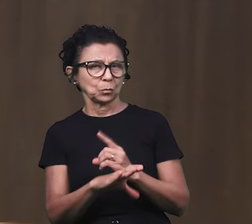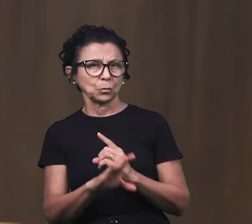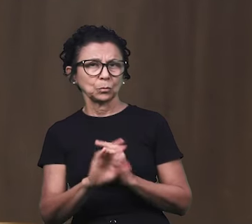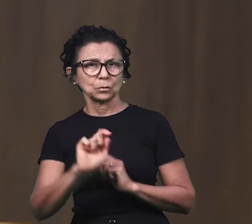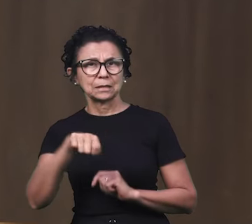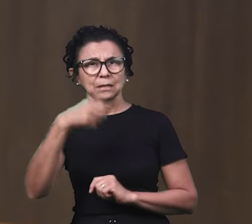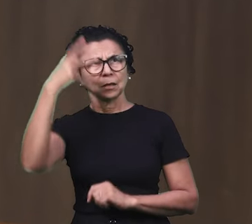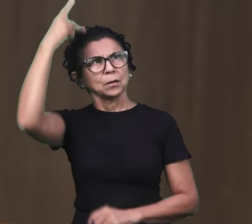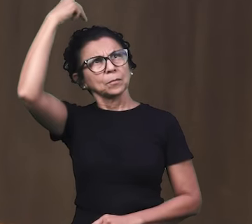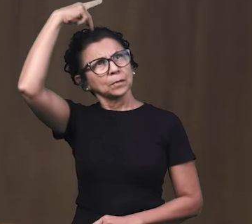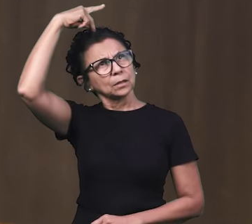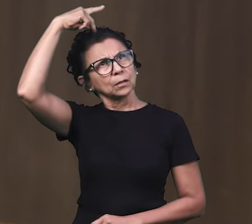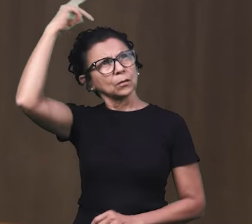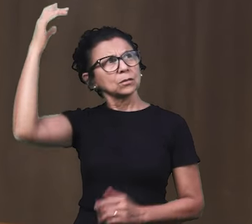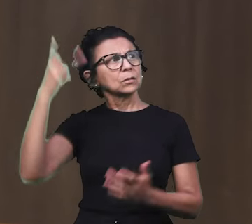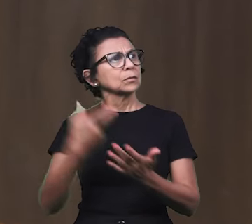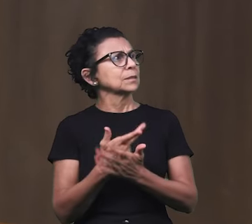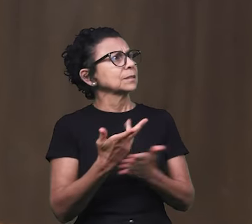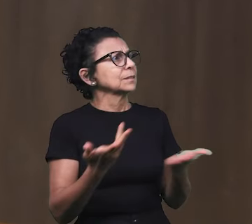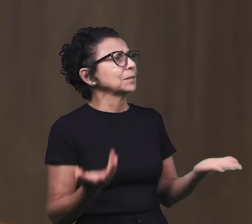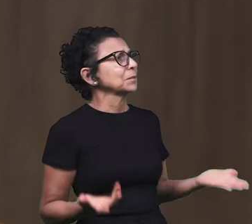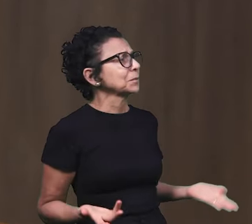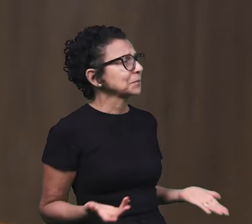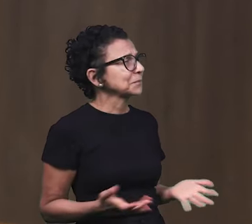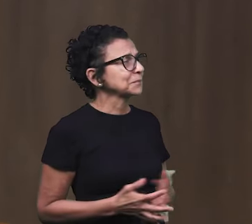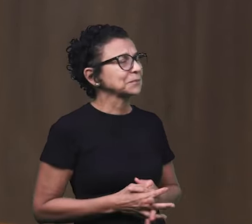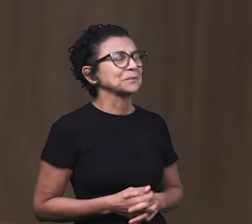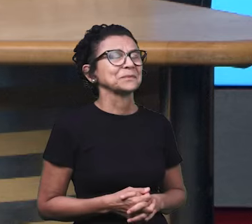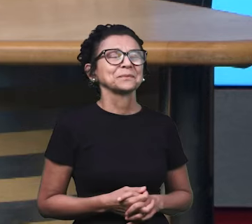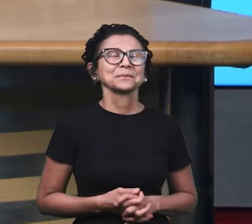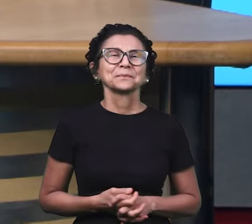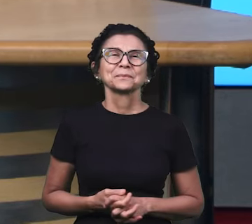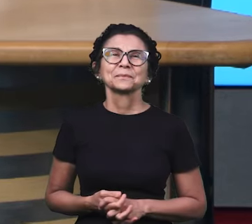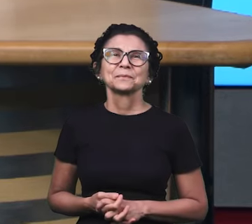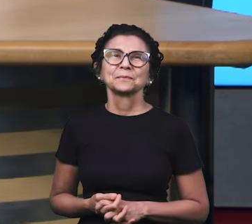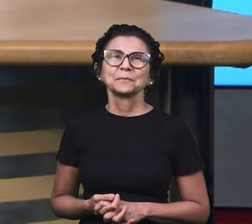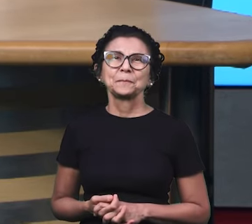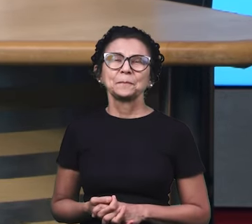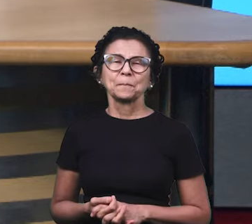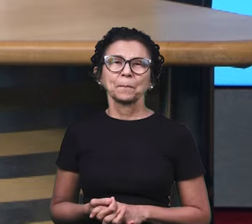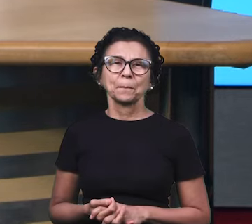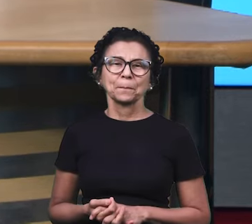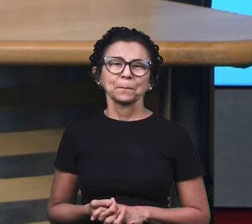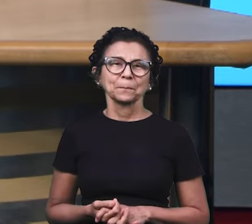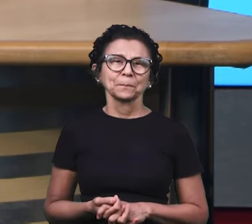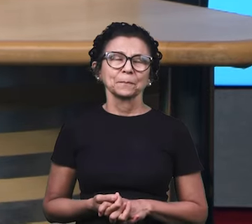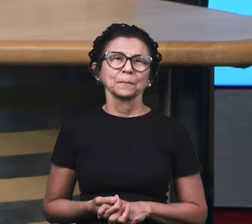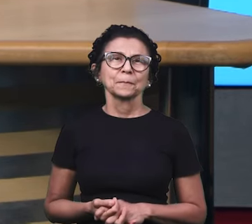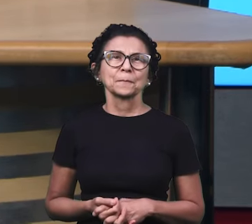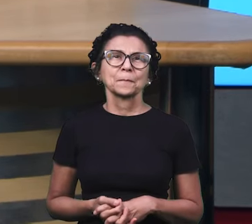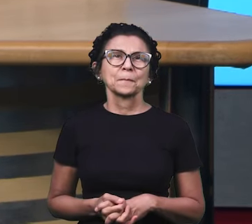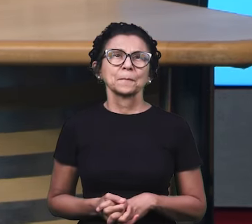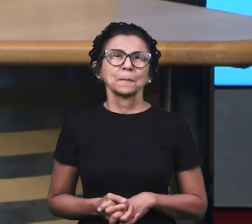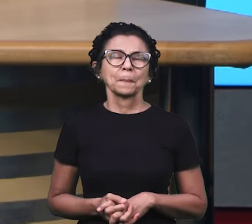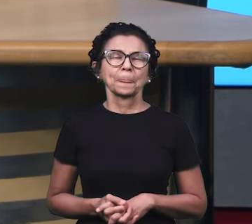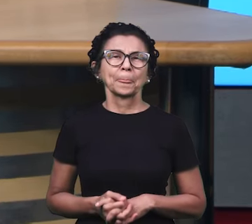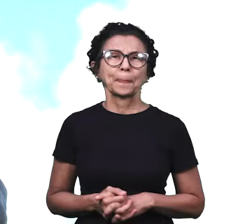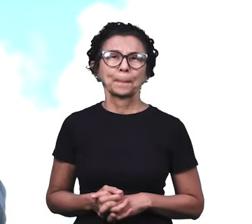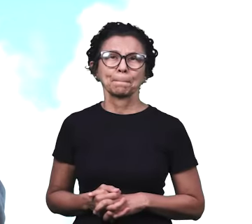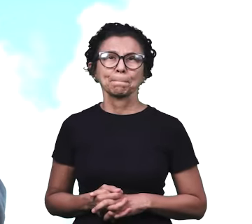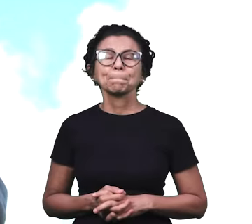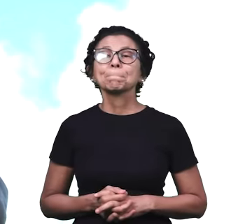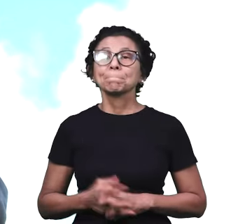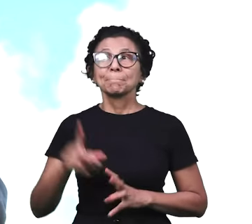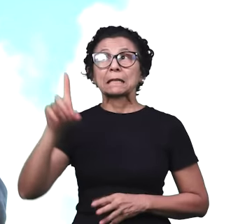que aconteceu no Pentecostes, pastor Leonardo? Isso, Pentecostes, nós recebemos a grande promessa de